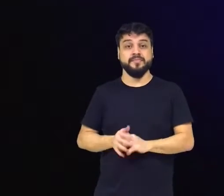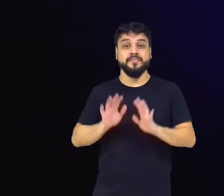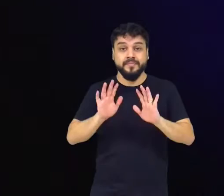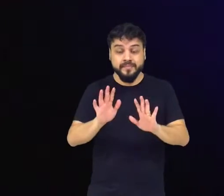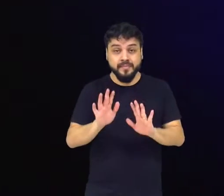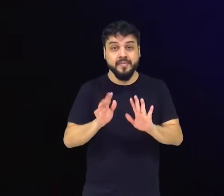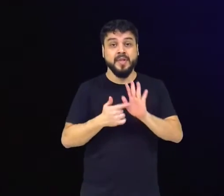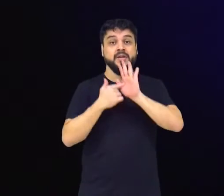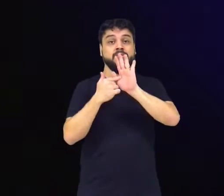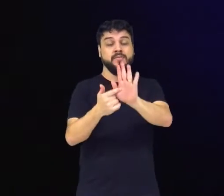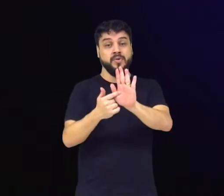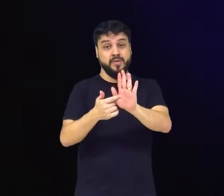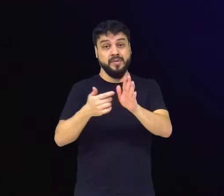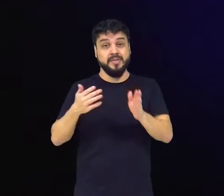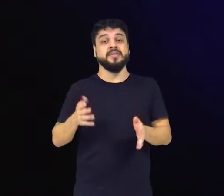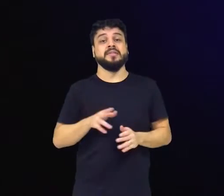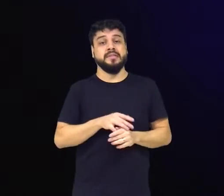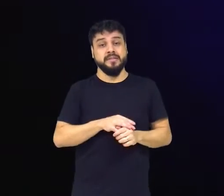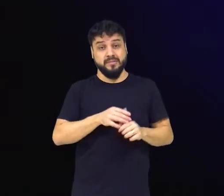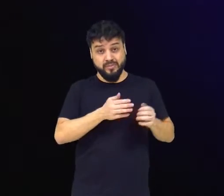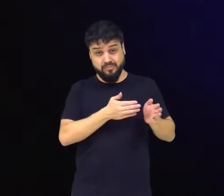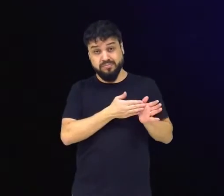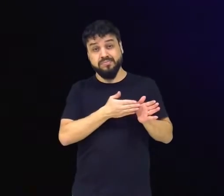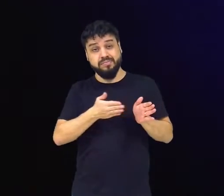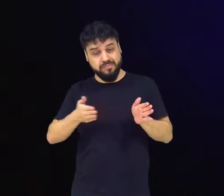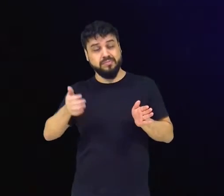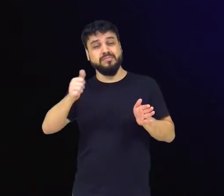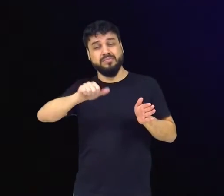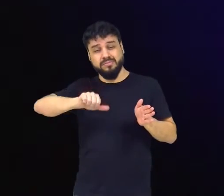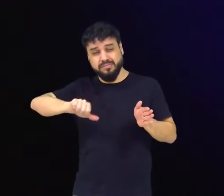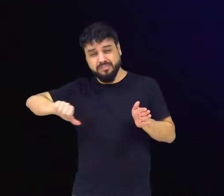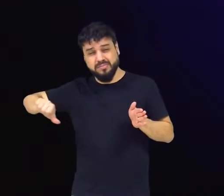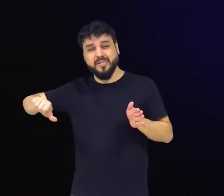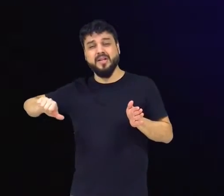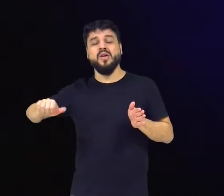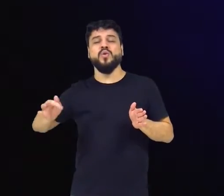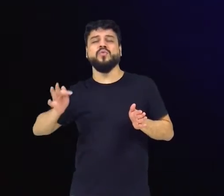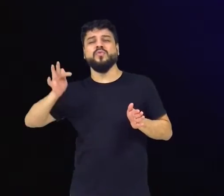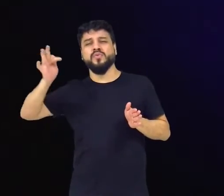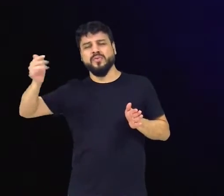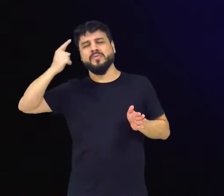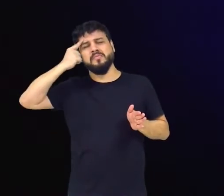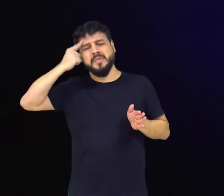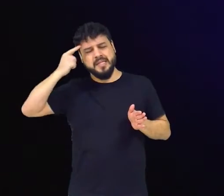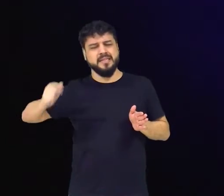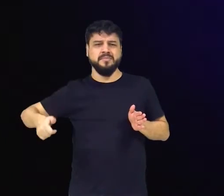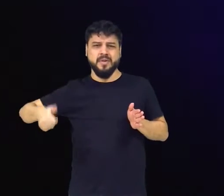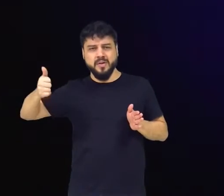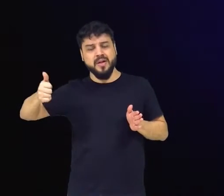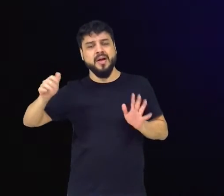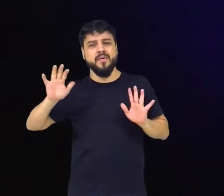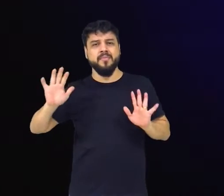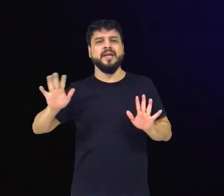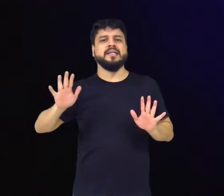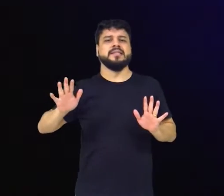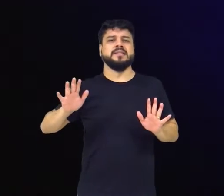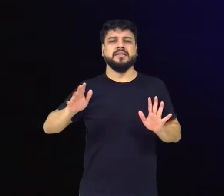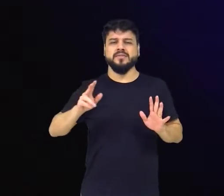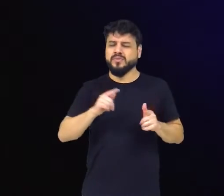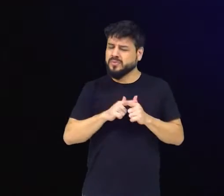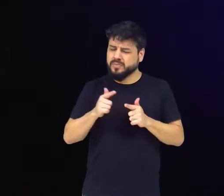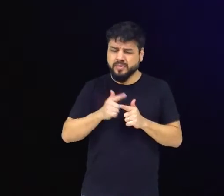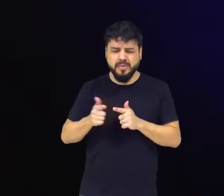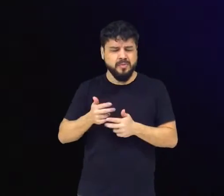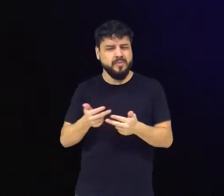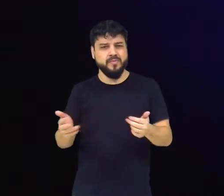mostram são tempos ainda piores, mesmo que haja uma luz que aponte para os tempos a menos. As plantações estão sendo